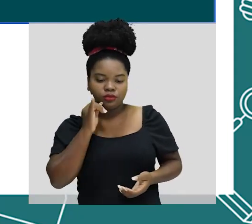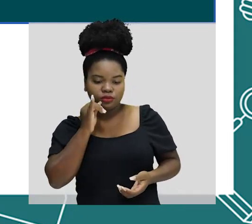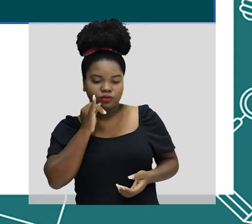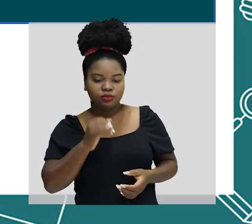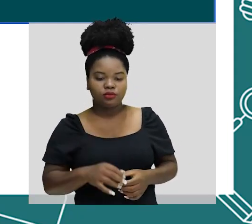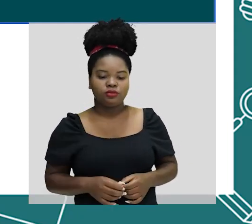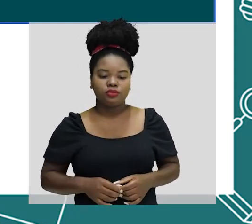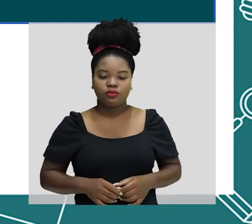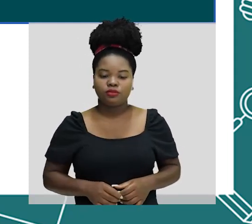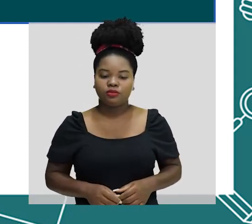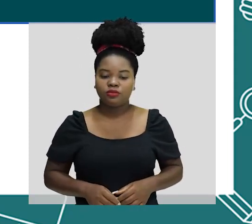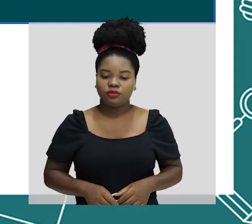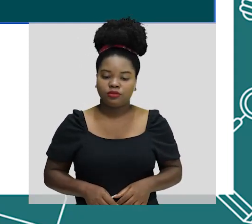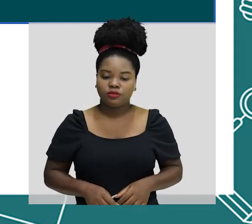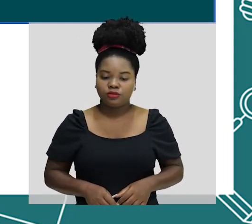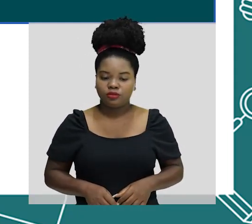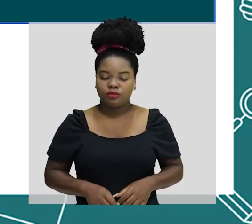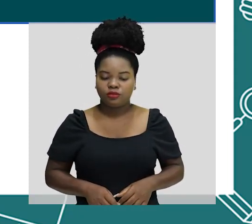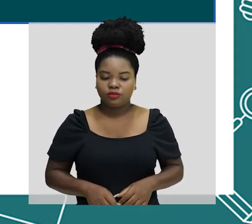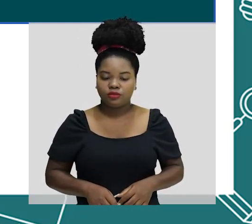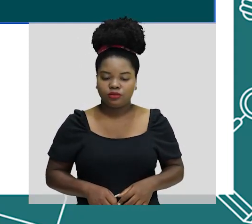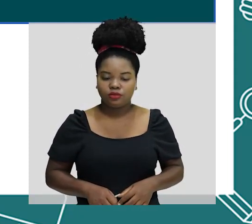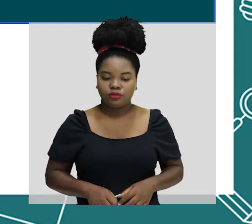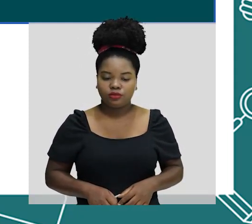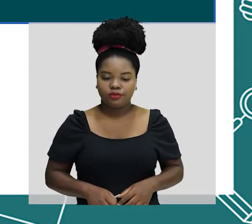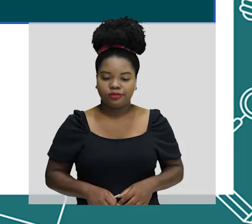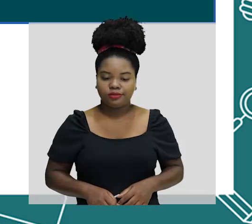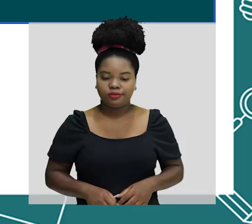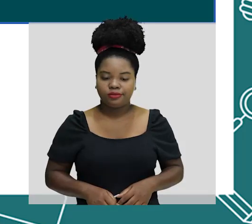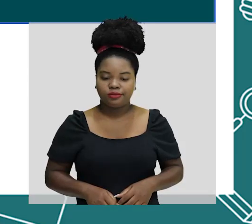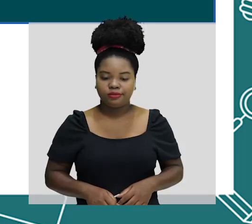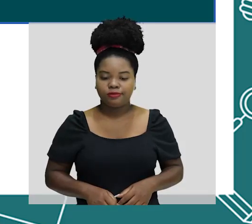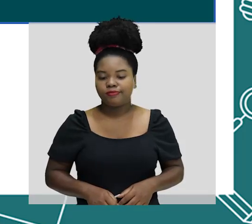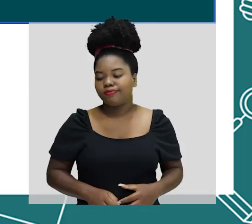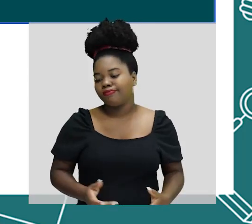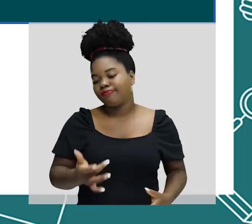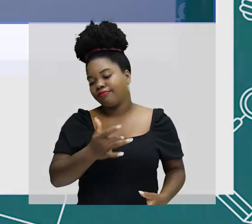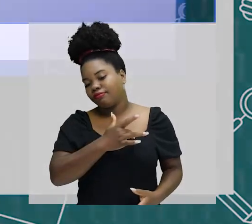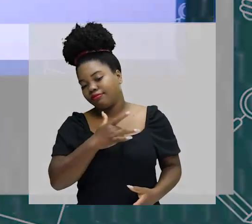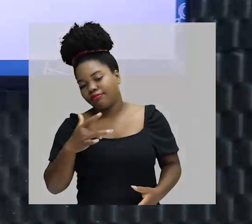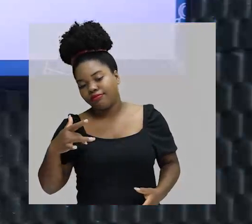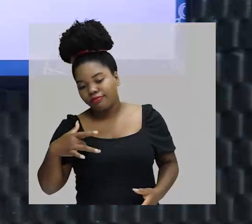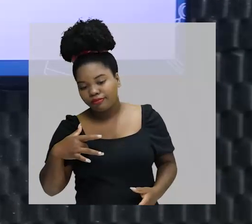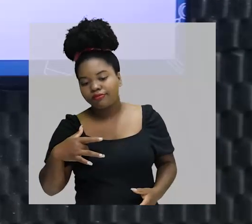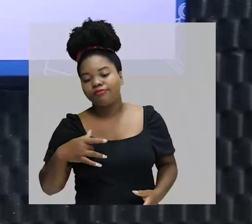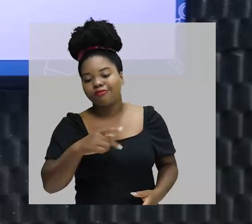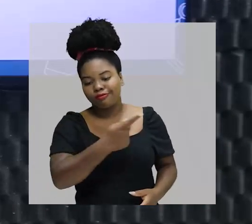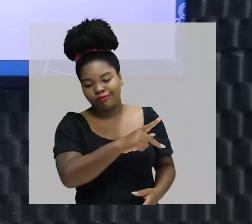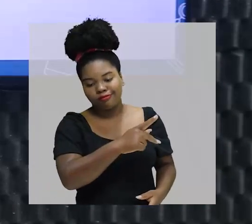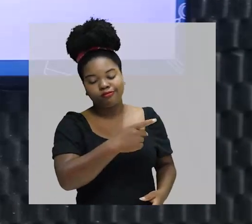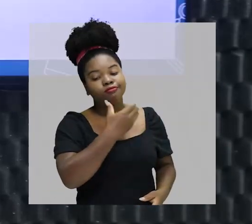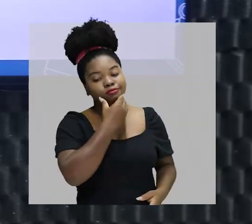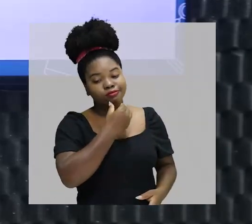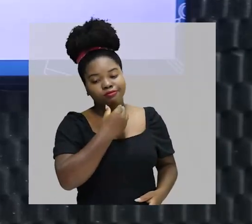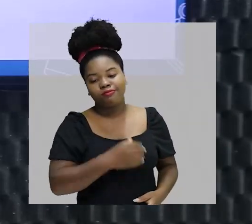Exemplo: Unfortunately, his health is worsening. Infelizmente, a saúde dele está piorando.